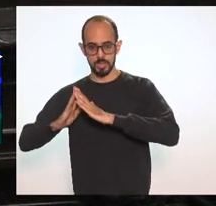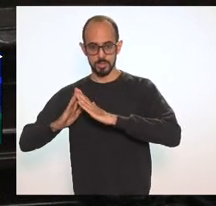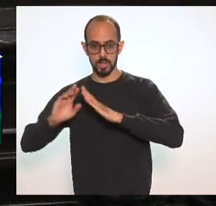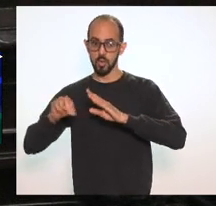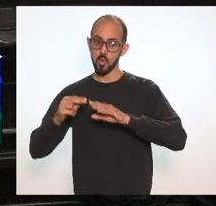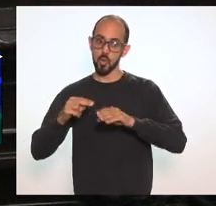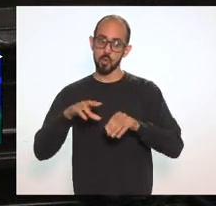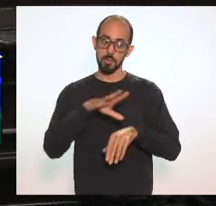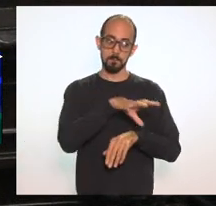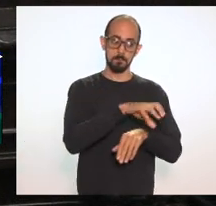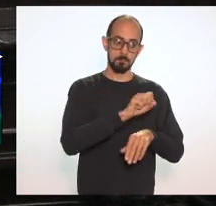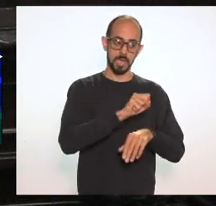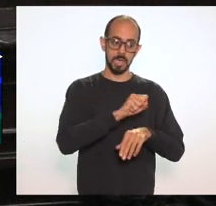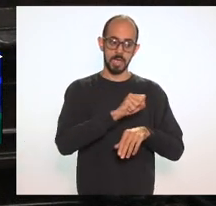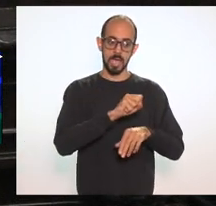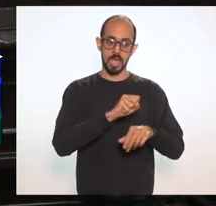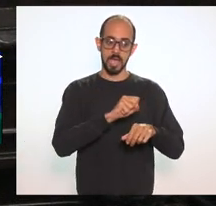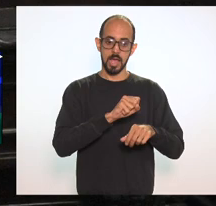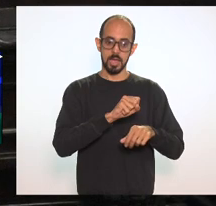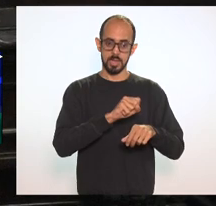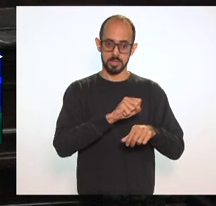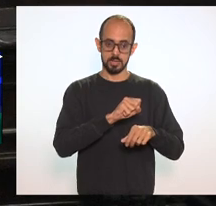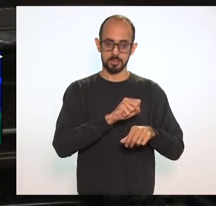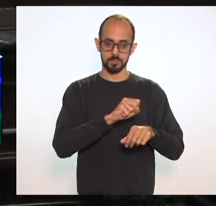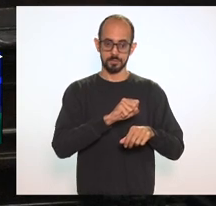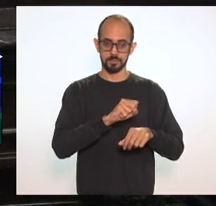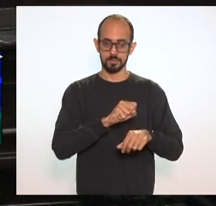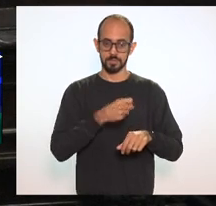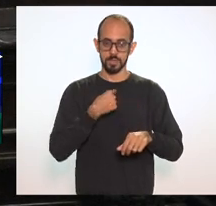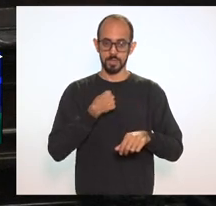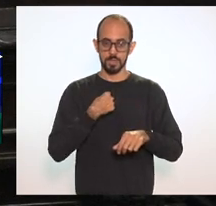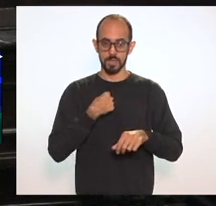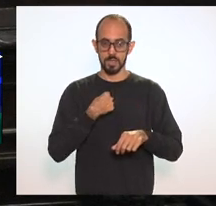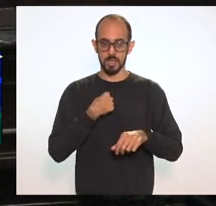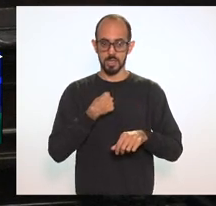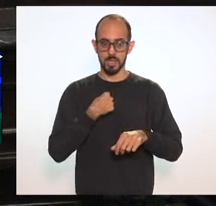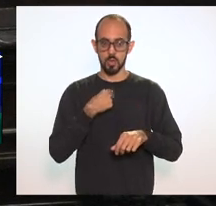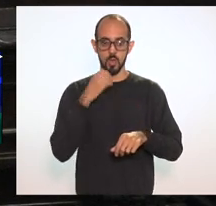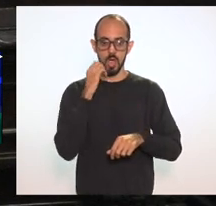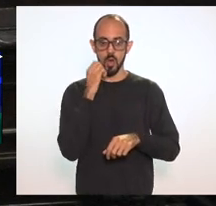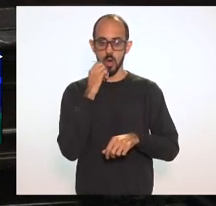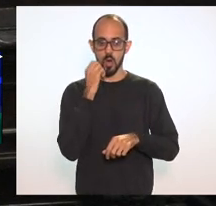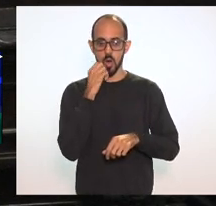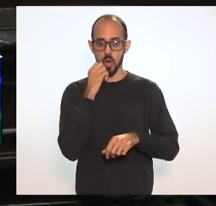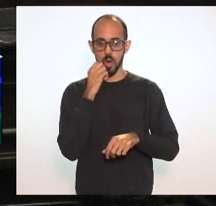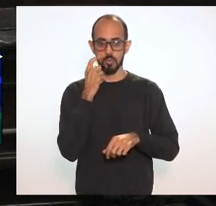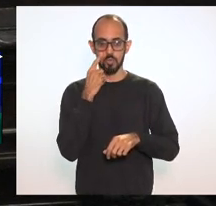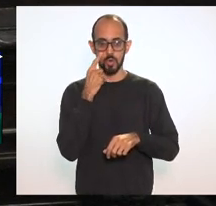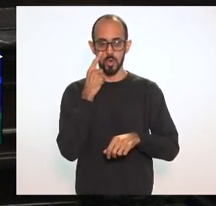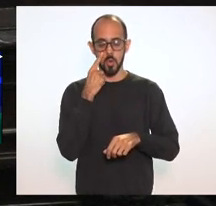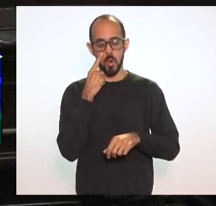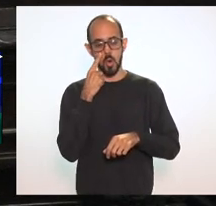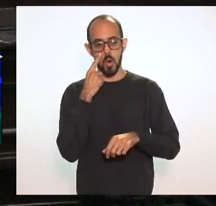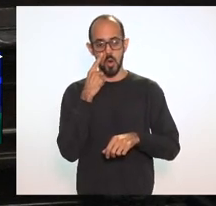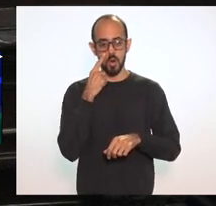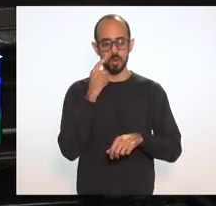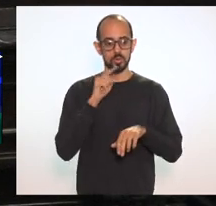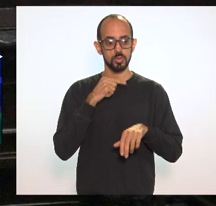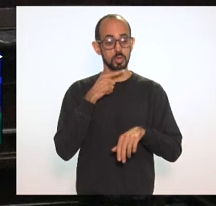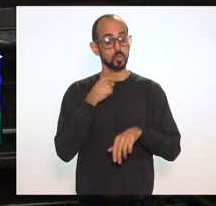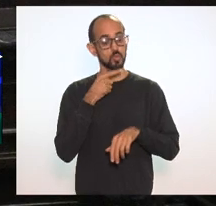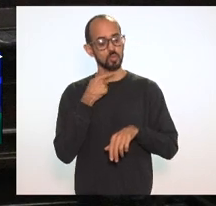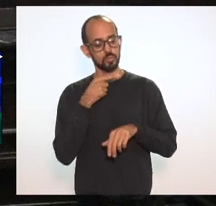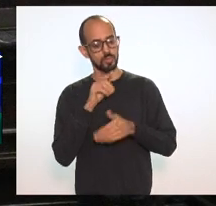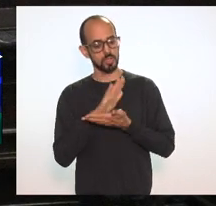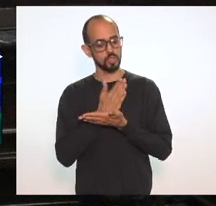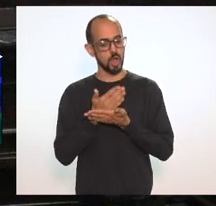estabelecimento é só que eu como liberar o até a mente eu sempre olho com bastante reticência sobre a eficácia